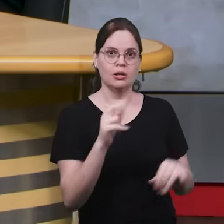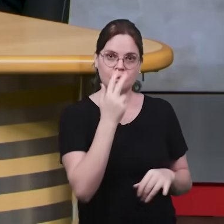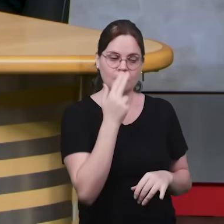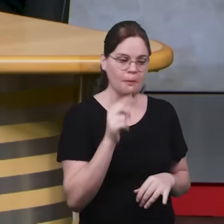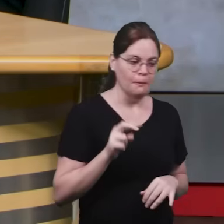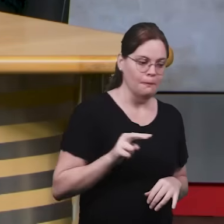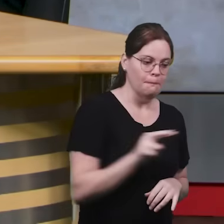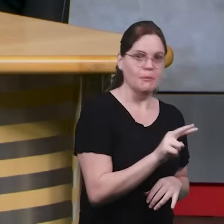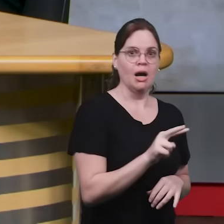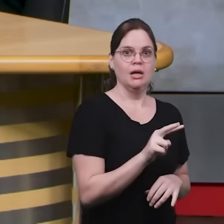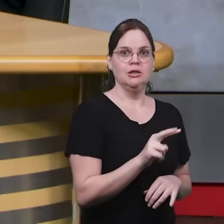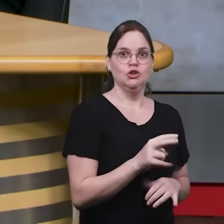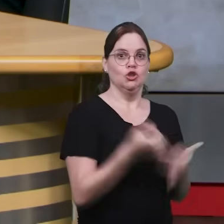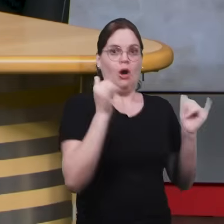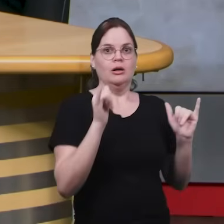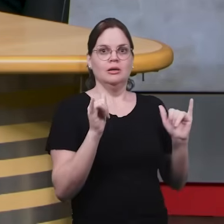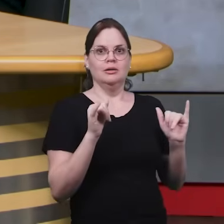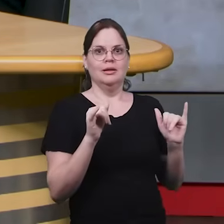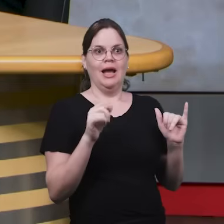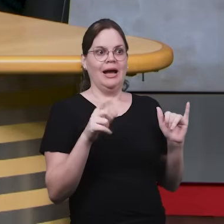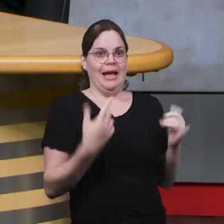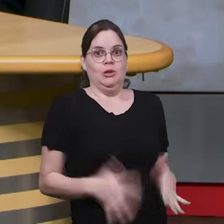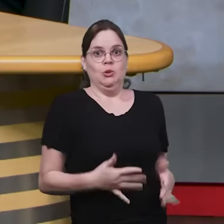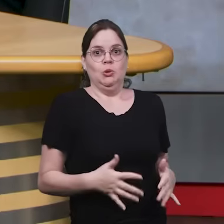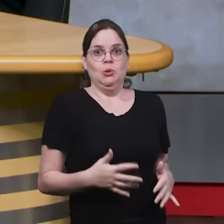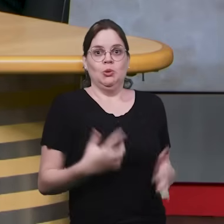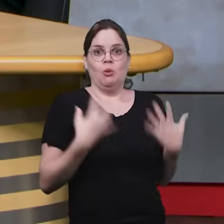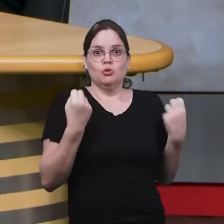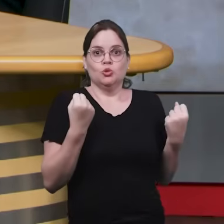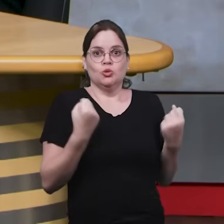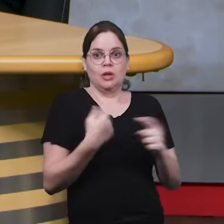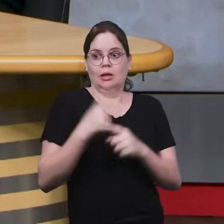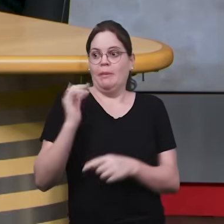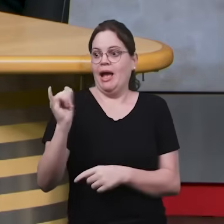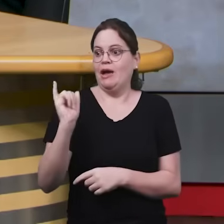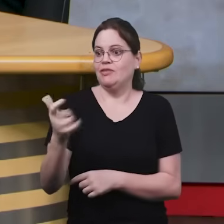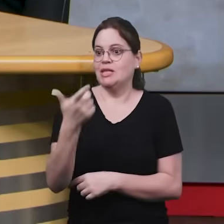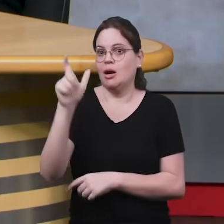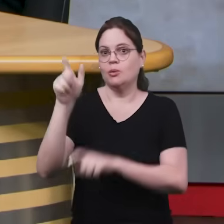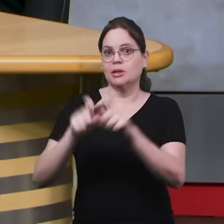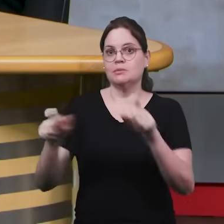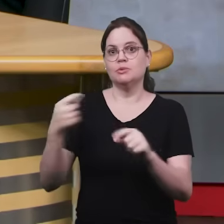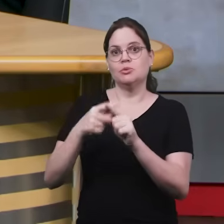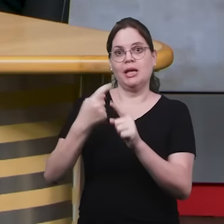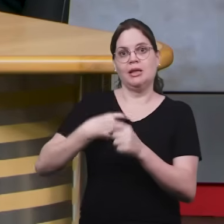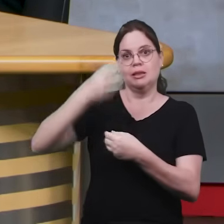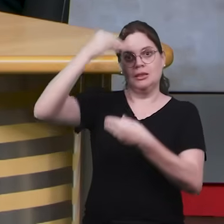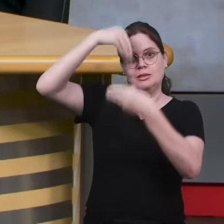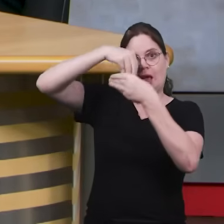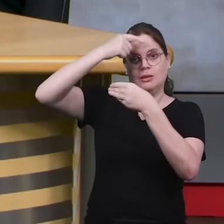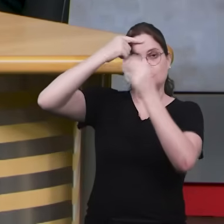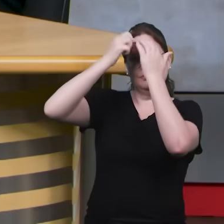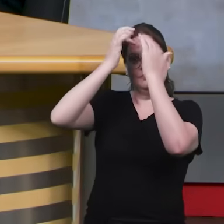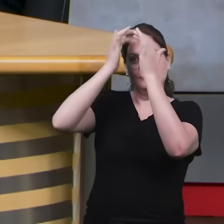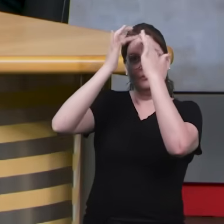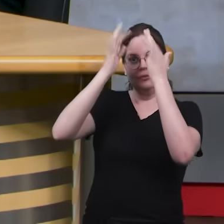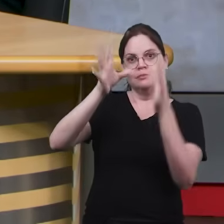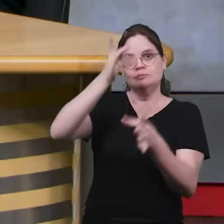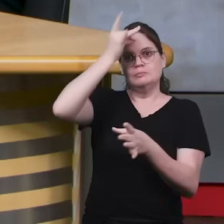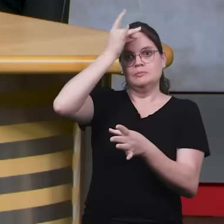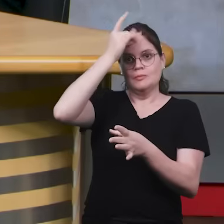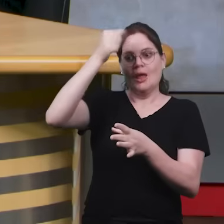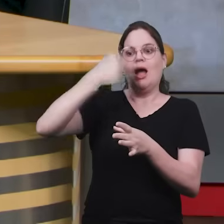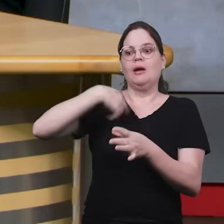não põe o dedo na tomada, mas ela pode falar para outras pessoas, porque ela tem uma informação construída na sua mente que serve